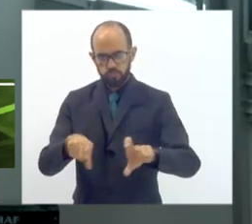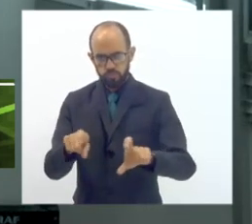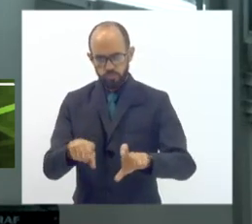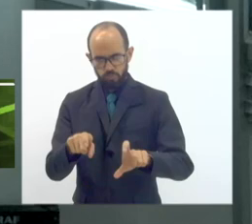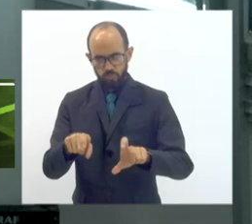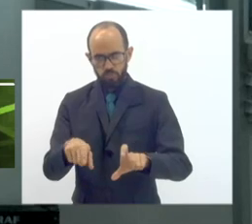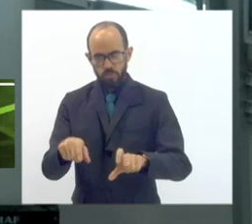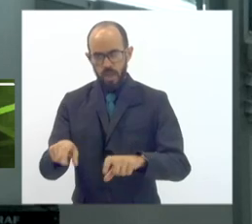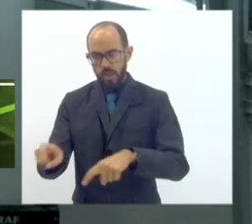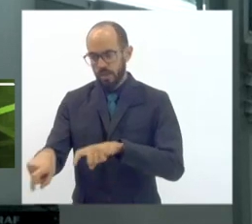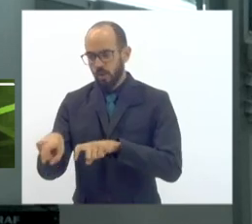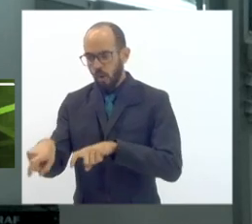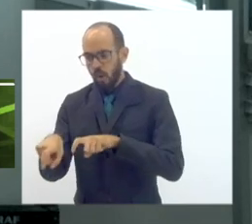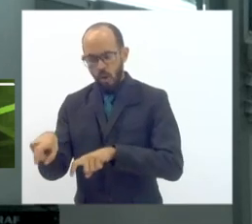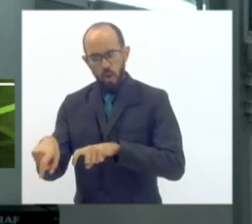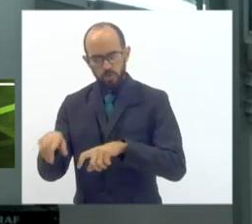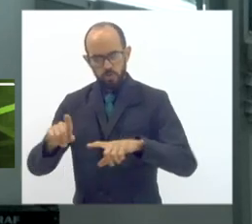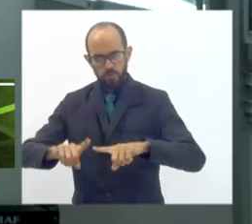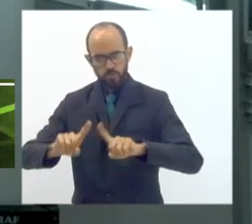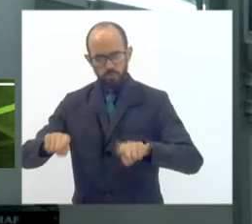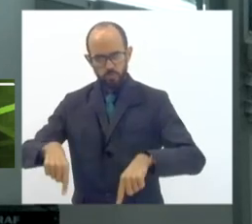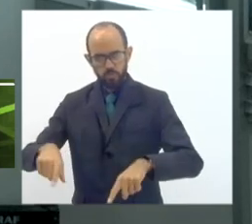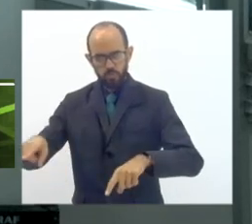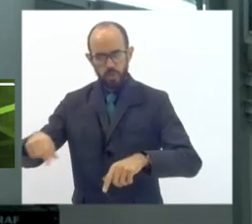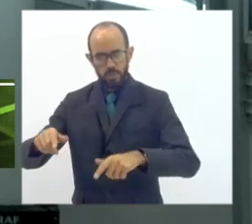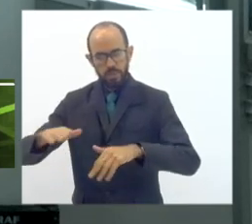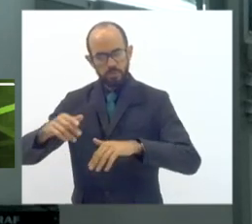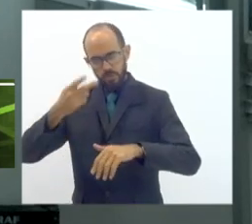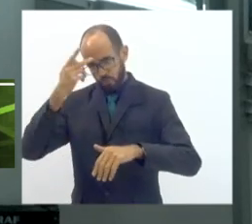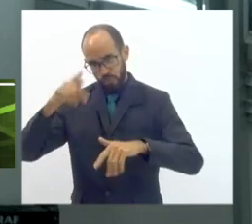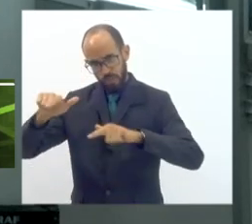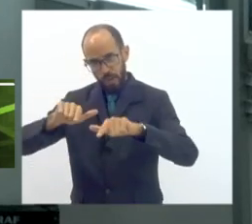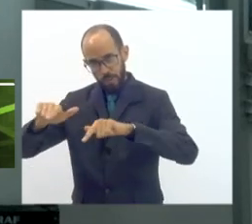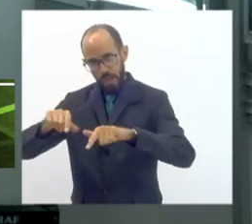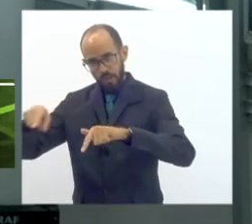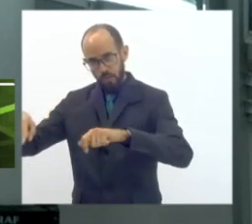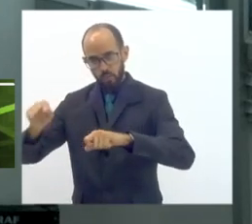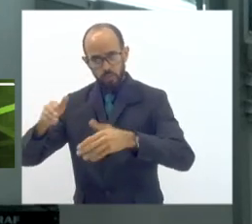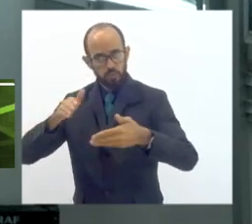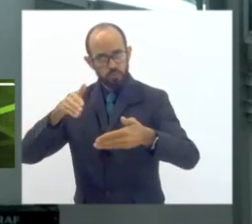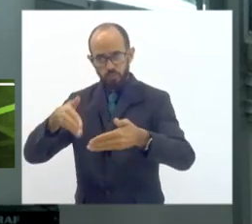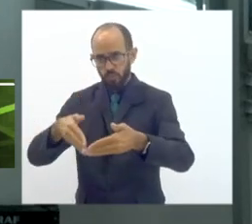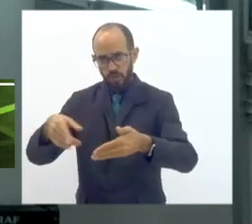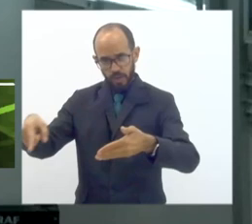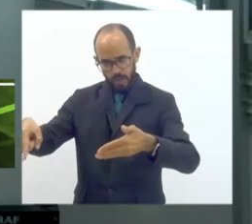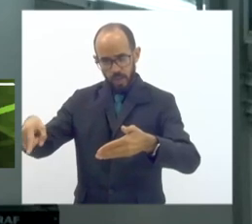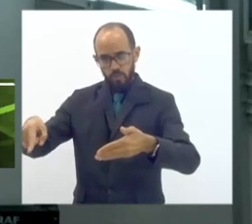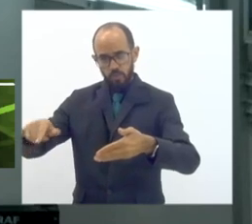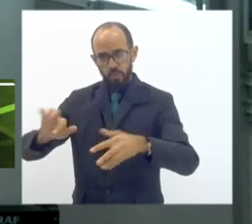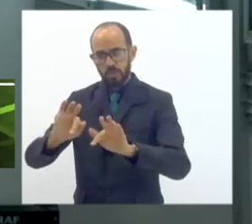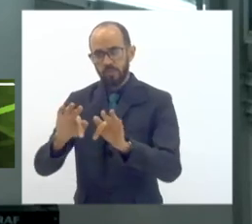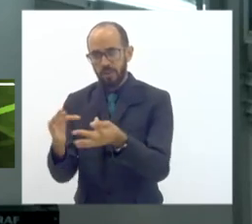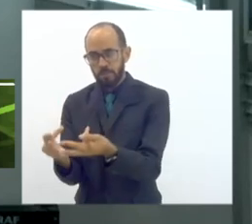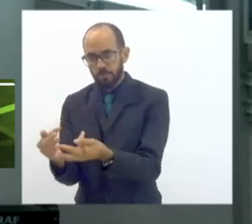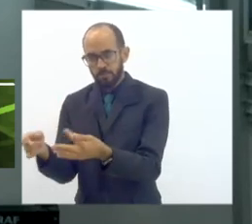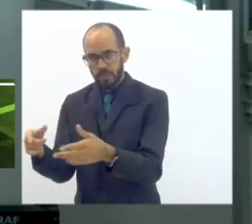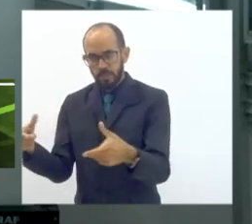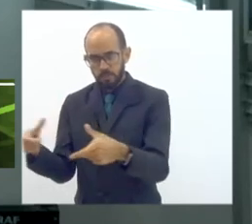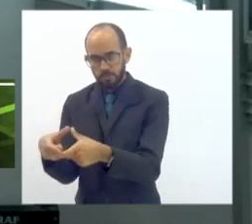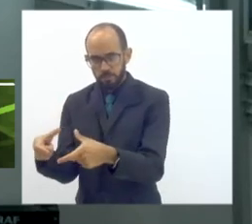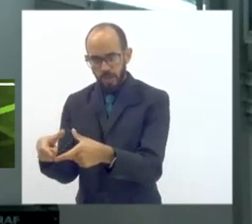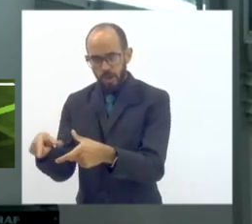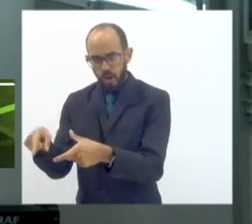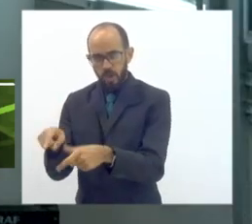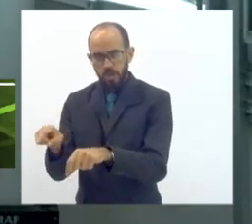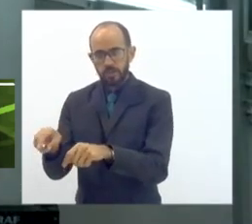produtores rurais, com a oferta de serviços para a agricultura de precisão direcionada ao agricultor familiar, em busca de práticas